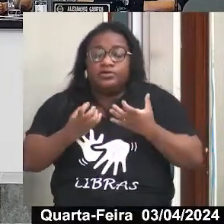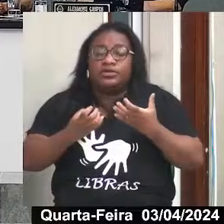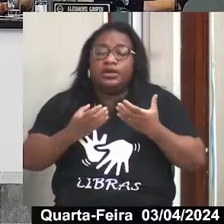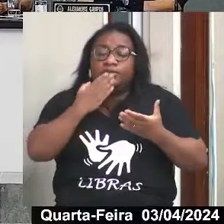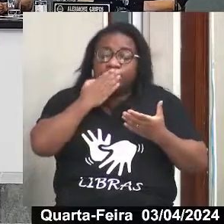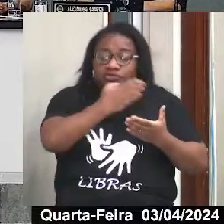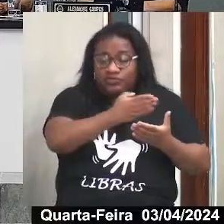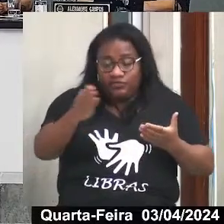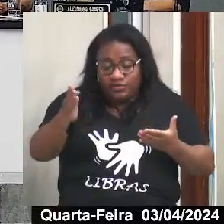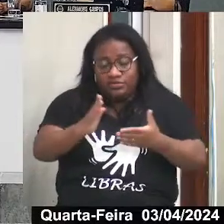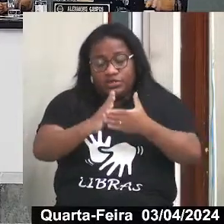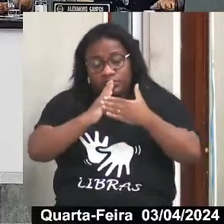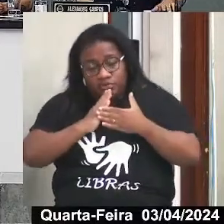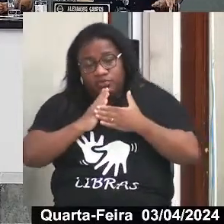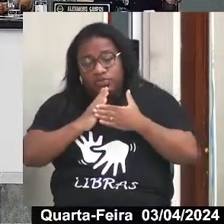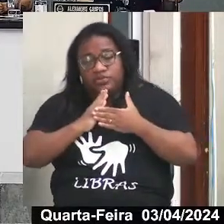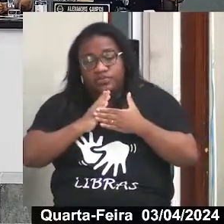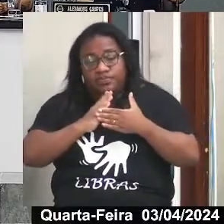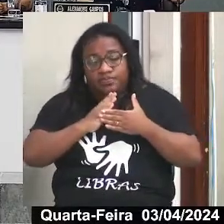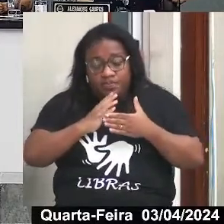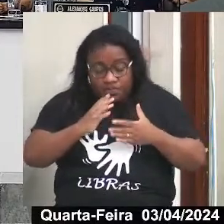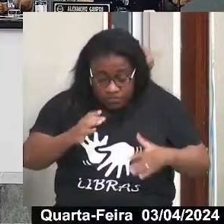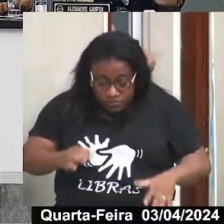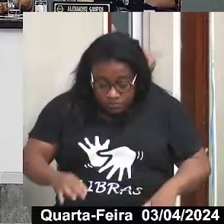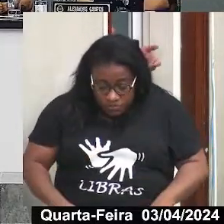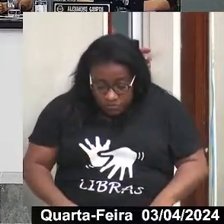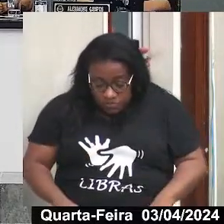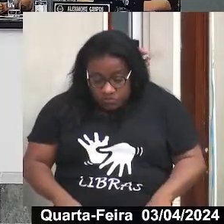muito de contar com a ajuda aqui dos pares.